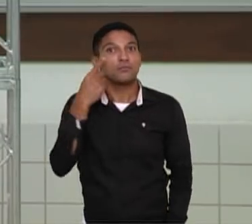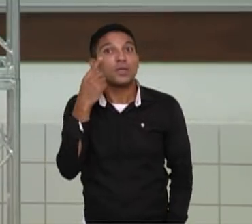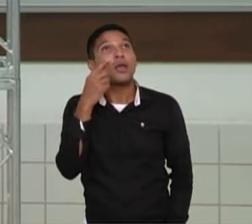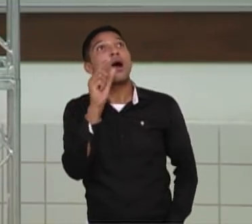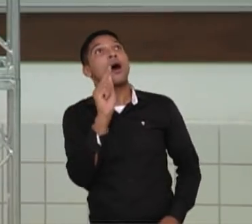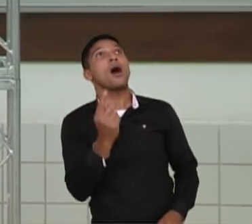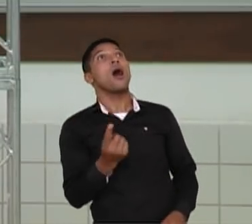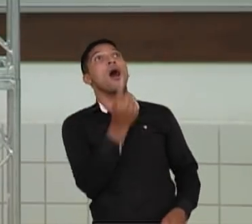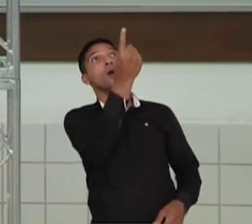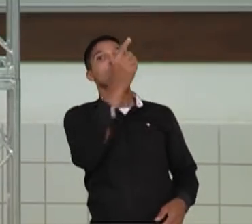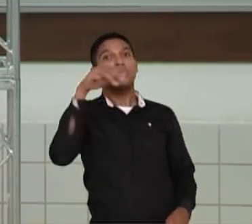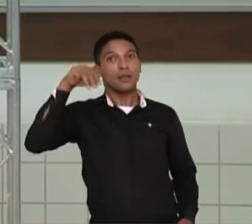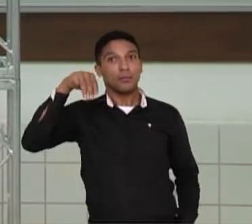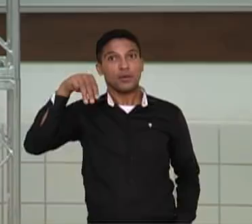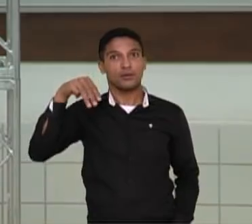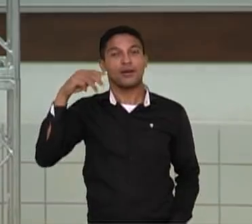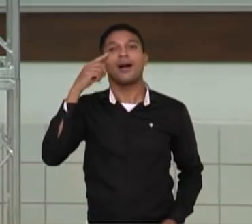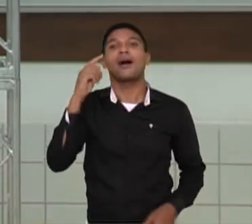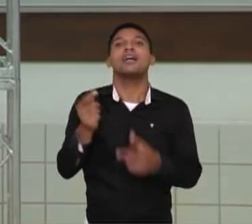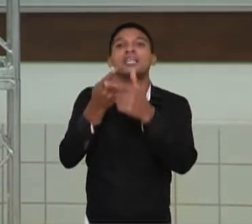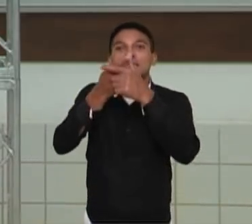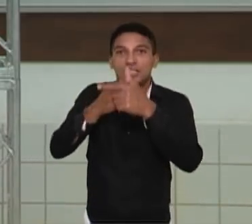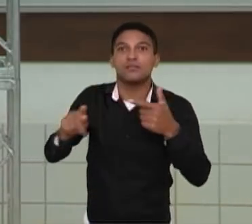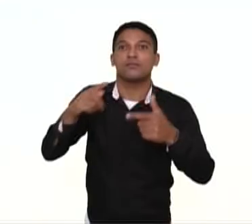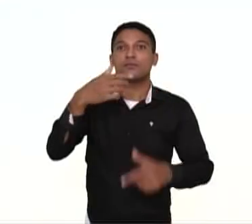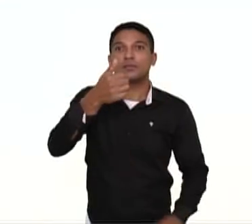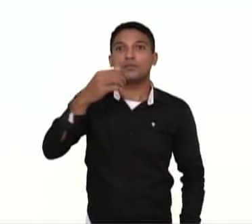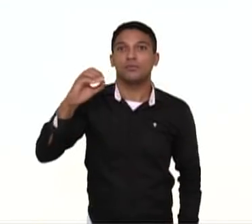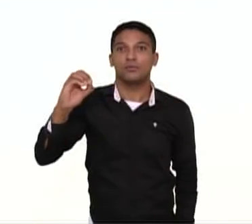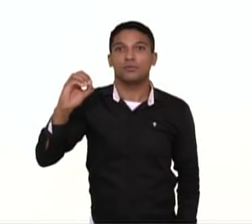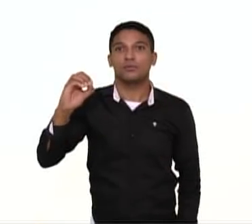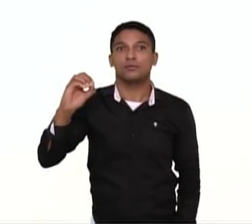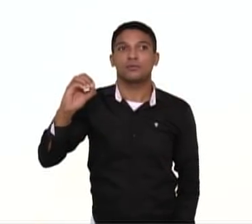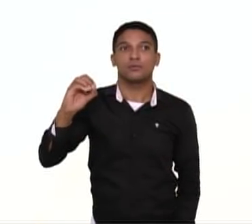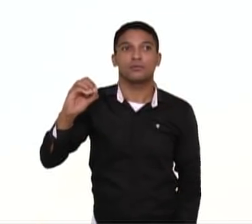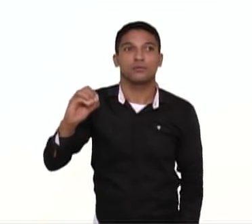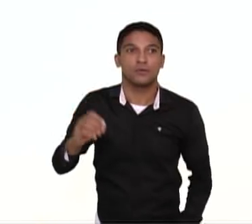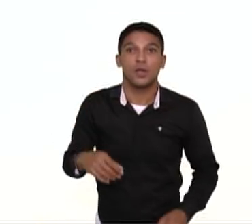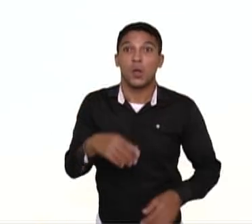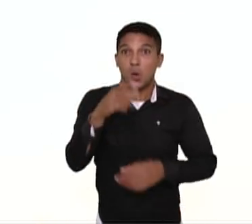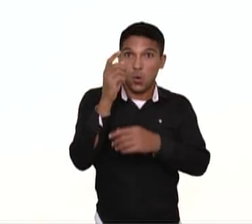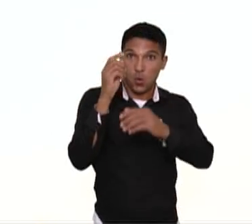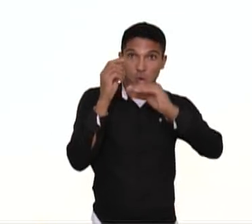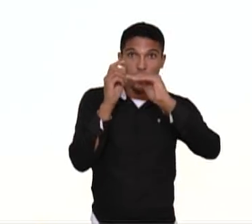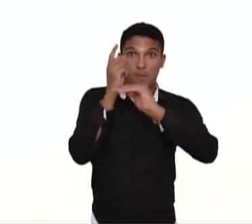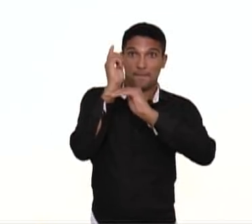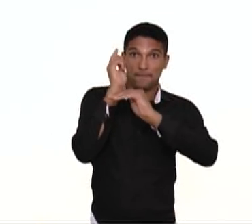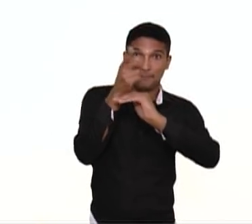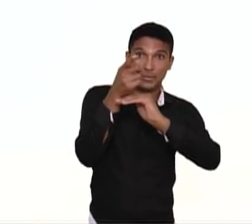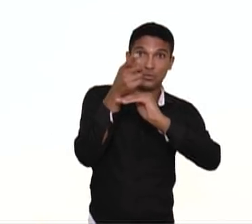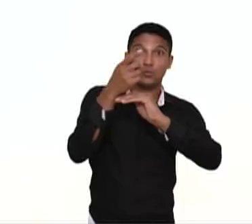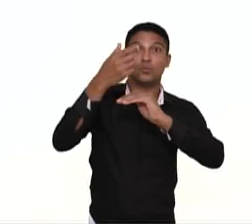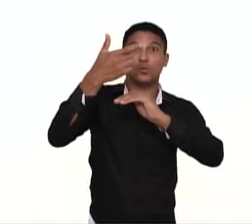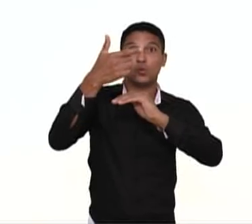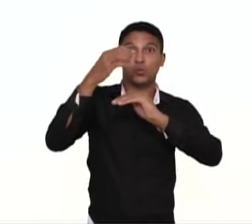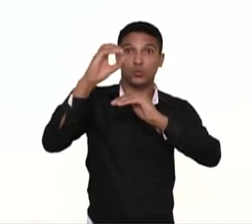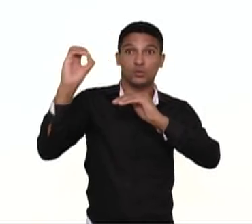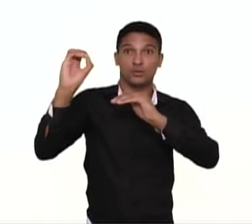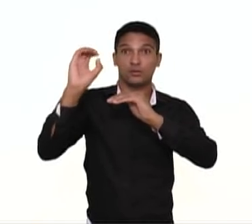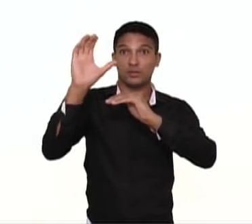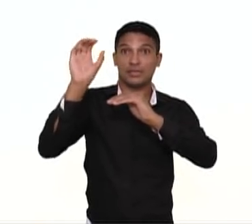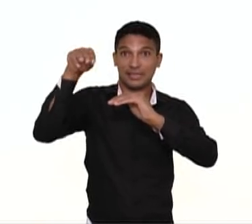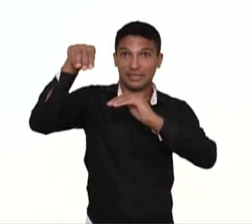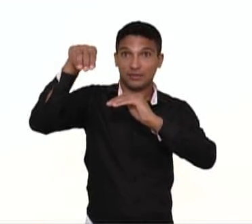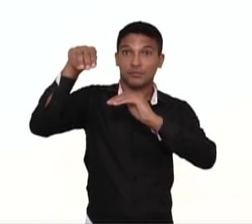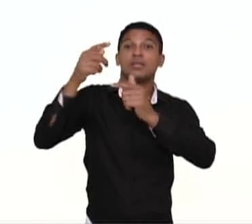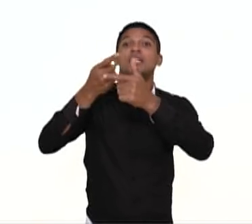por 100. Então, nesse caso, vou dividir aqui o meu 1.200 centímetros por 100 e eu